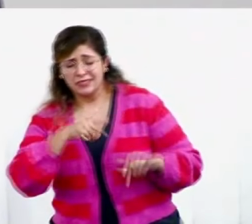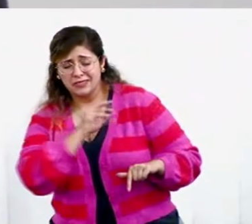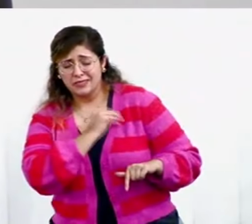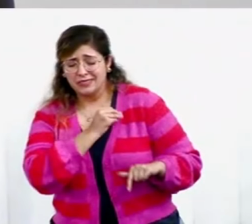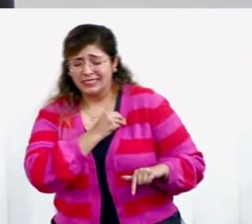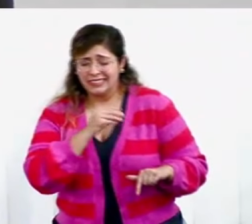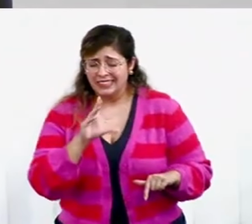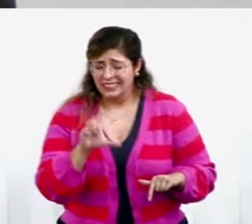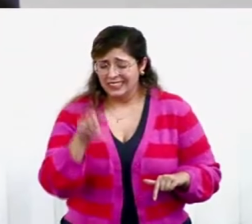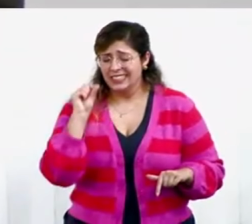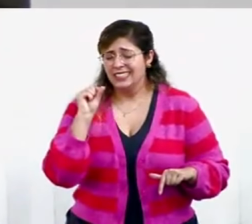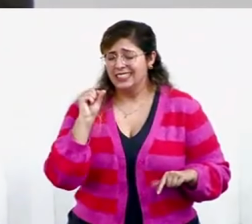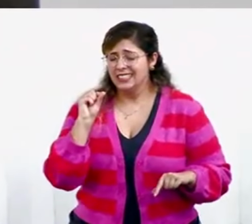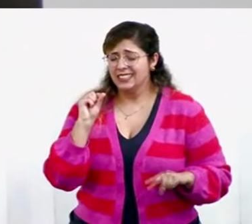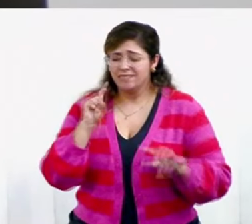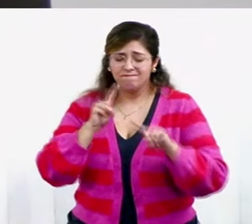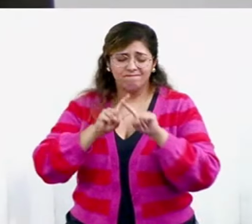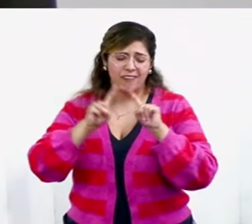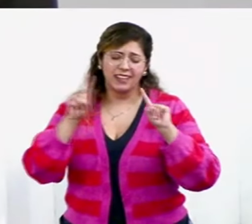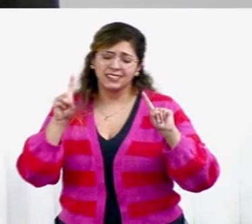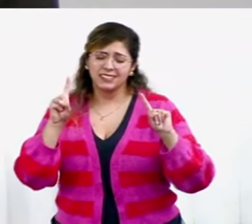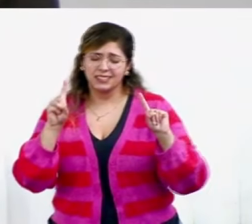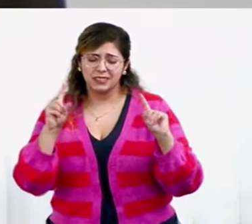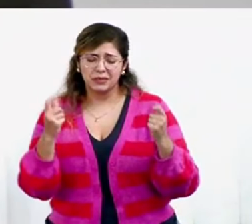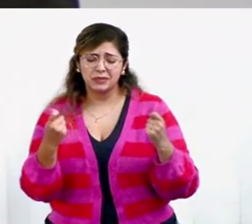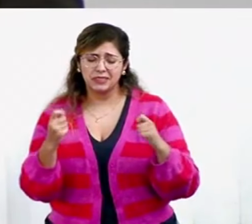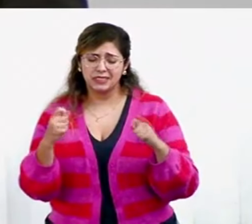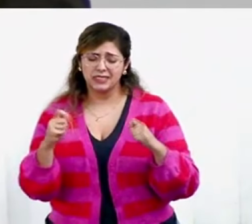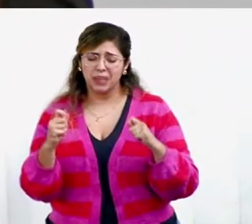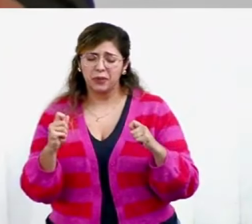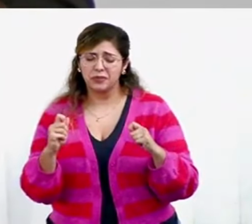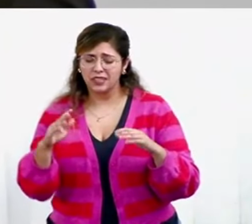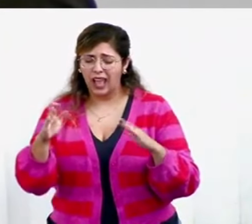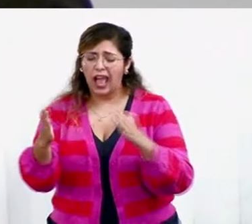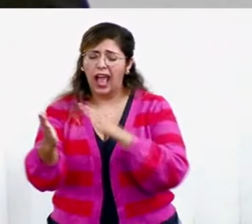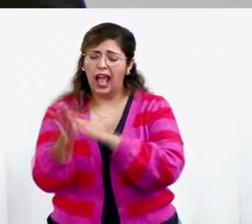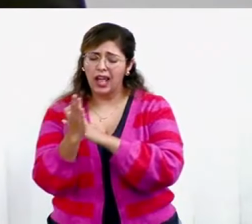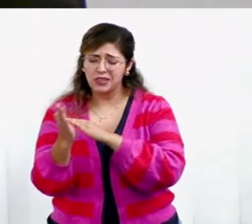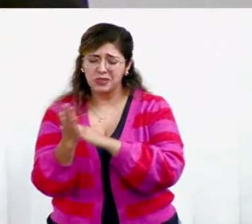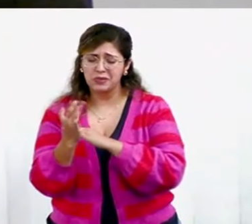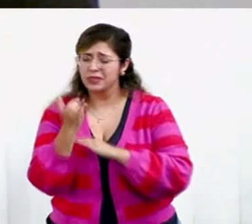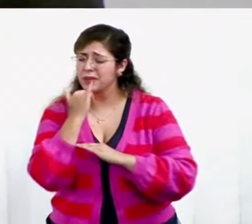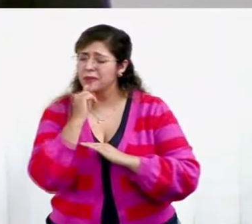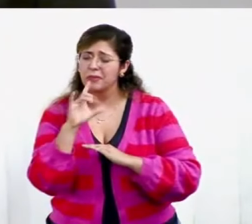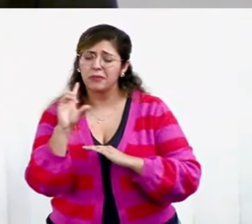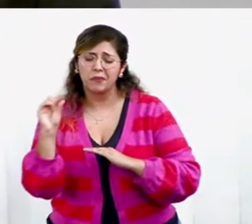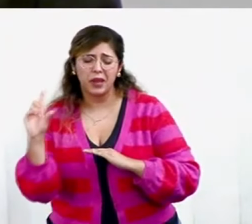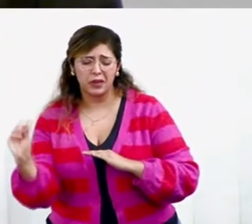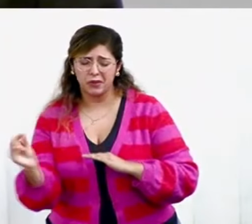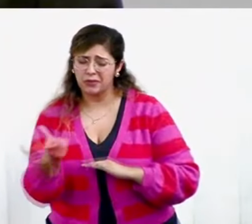amamos, e às vezes amamos até mais do que o Senhor. Perdão, Deus.